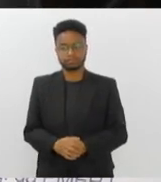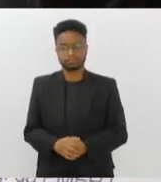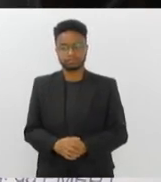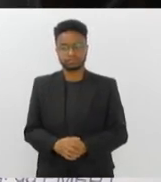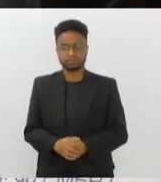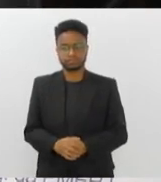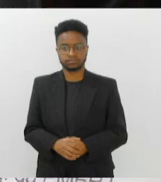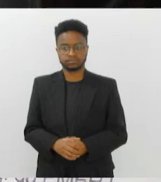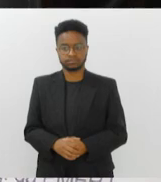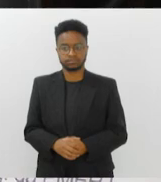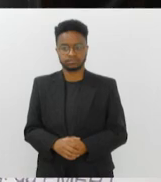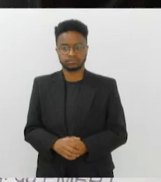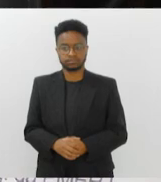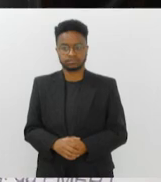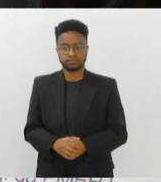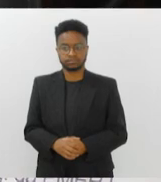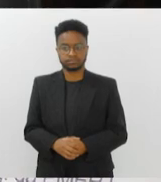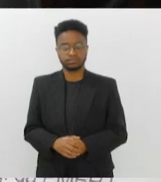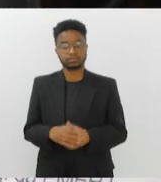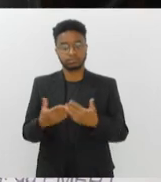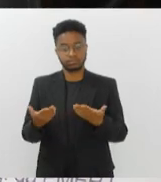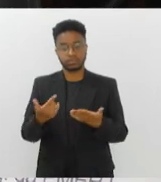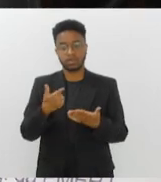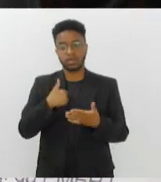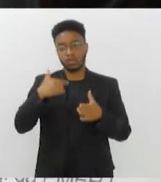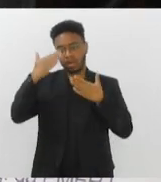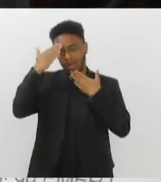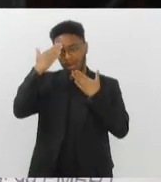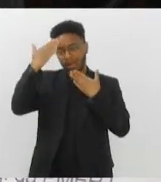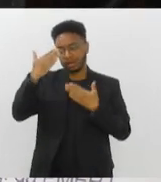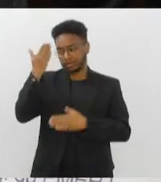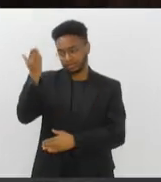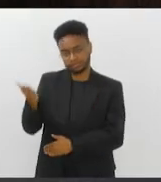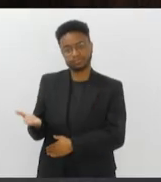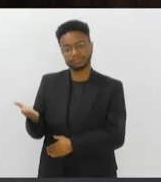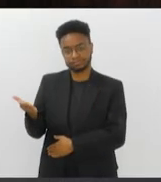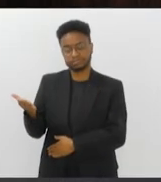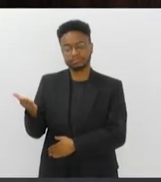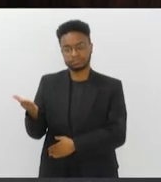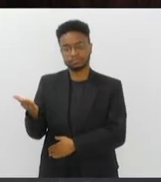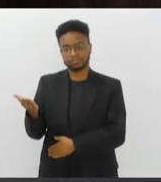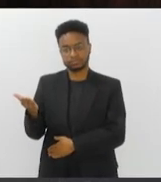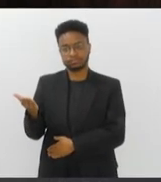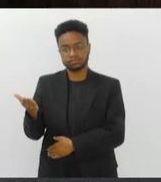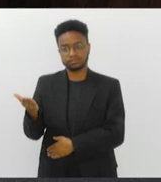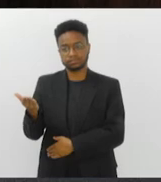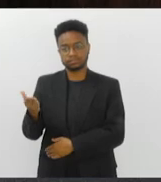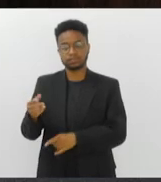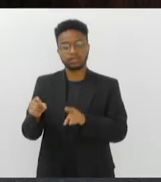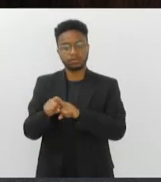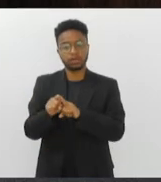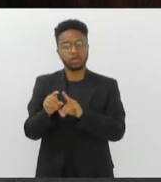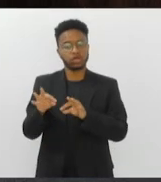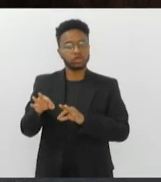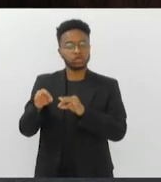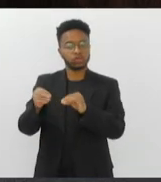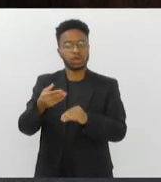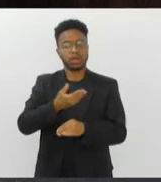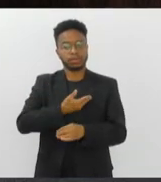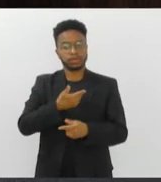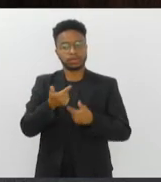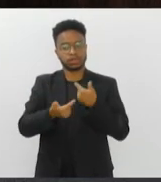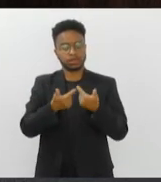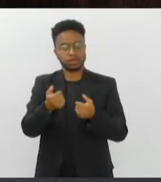especificamente. Né. E eu só tenho a agradecer à senhora, a todos os companheiros de trabalho que estão aqui